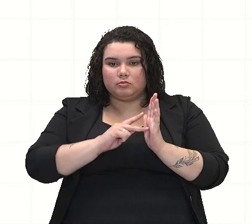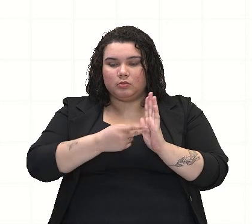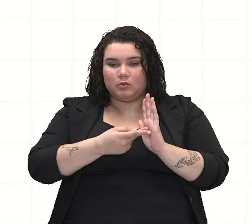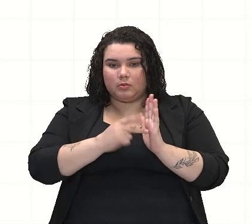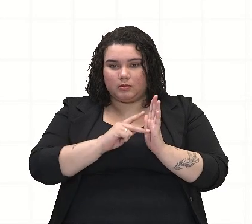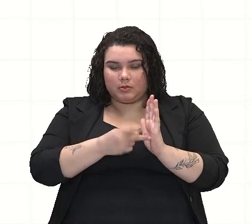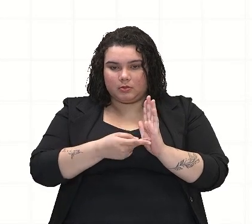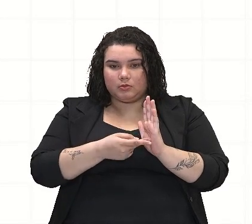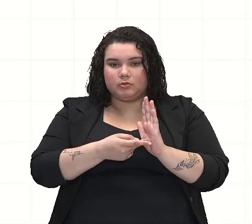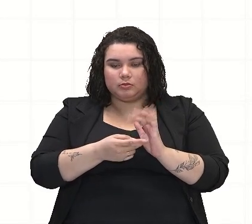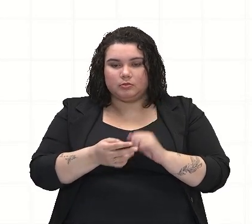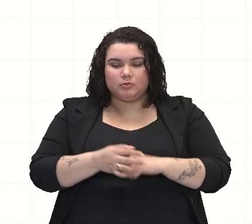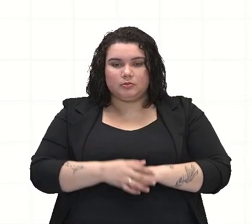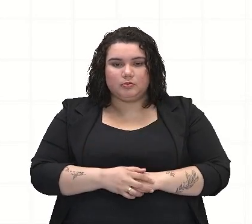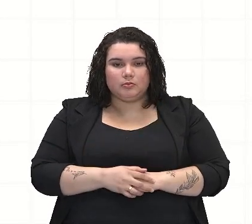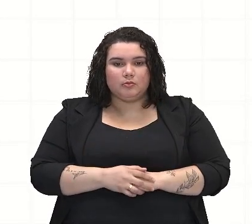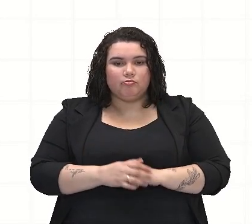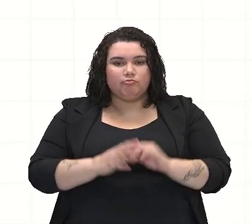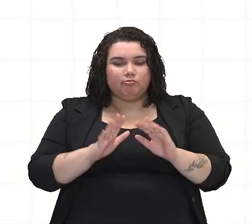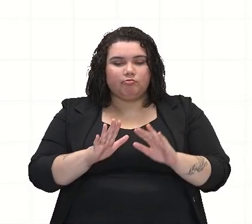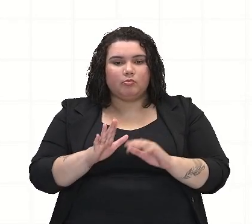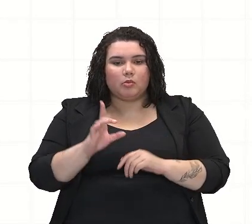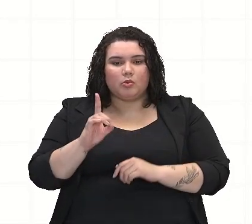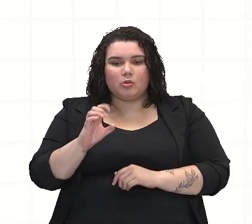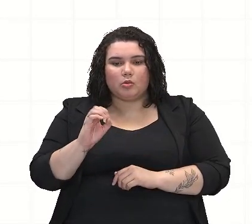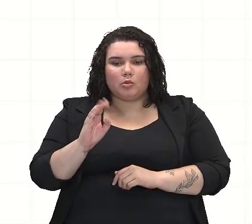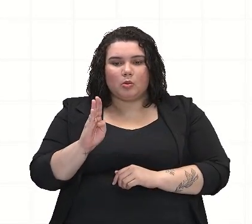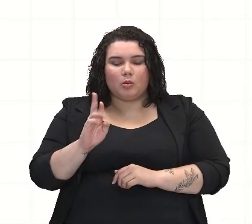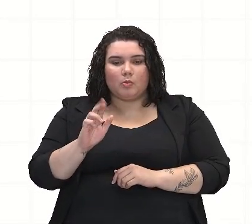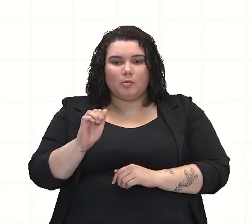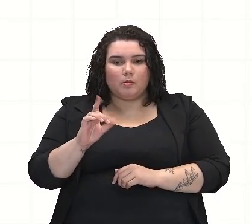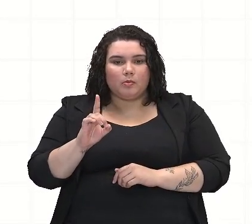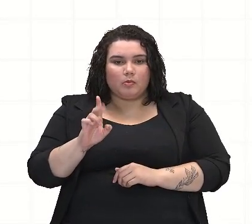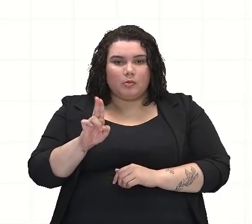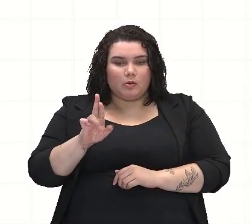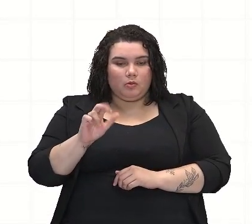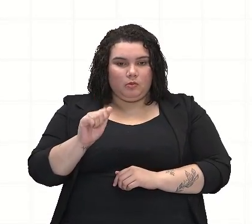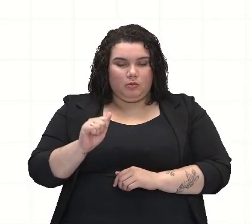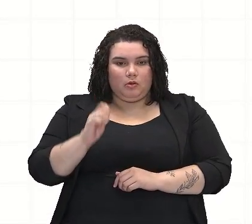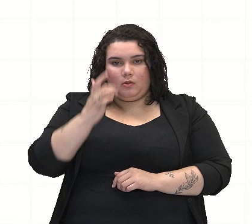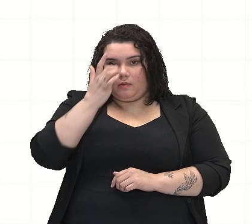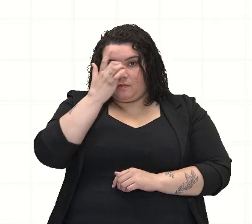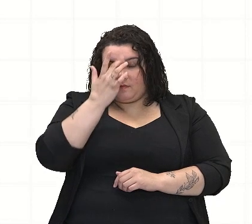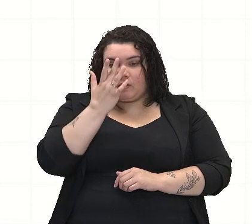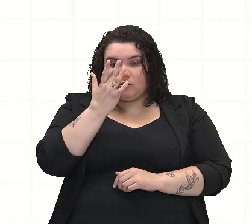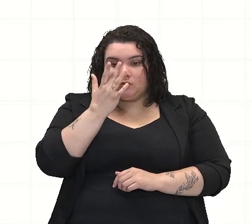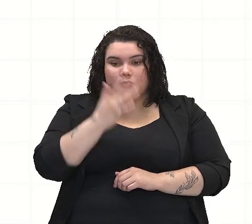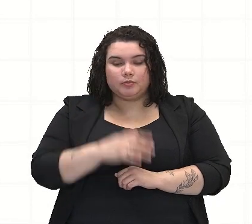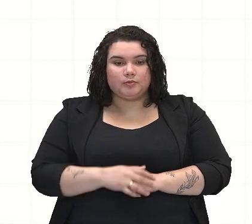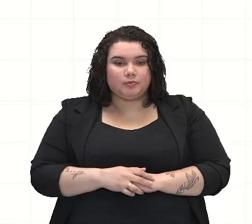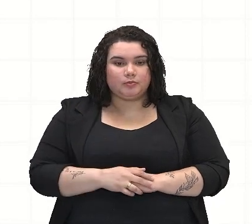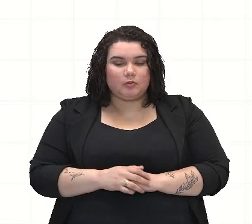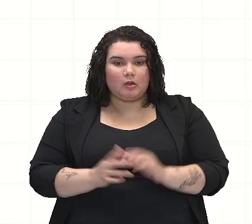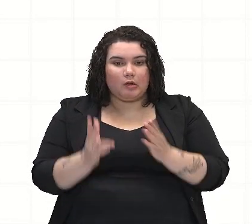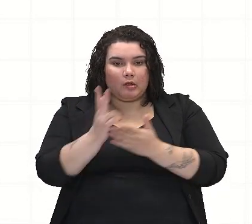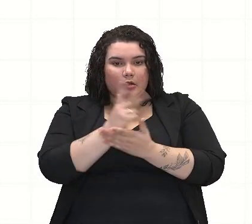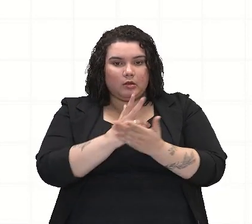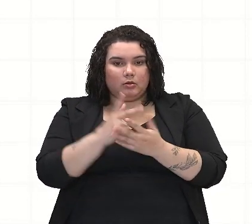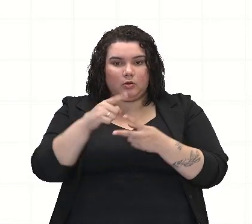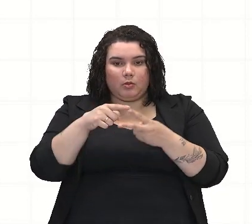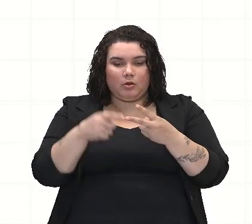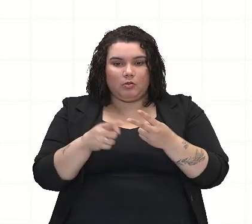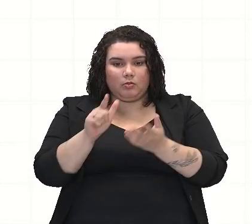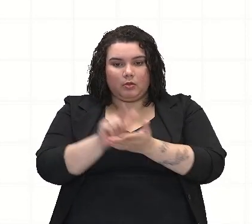compasso. Olha só, dobradura, né, é bem fácil. Ó. Desenhamos um ângulo em uma folha de